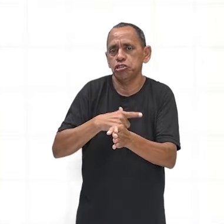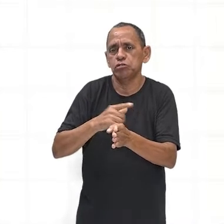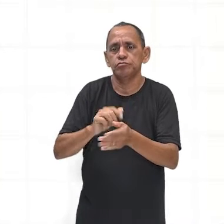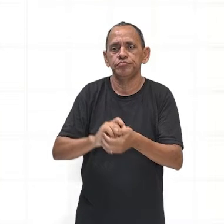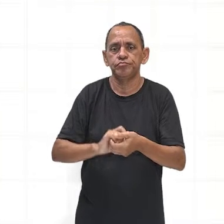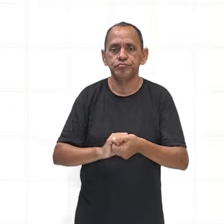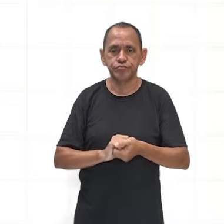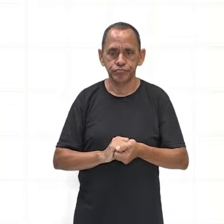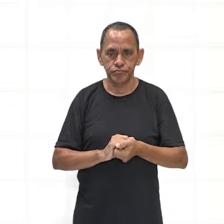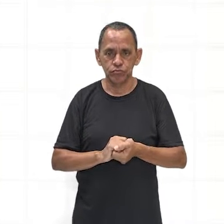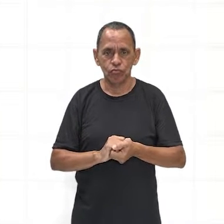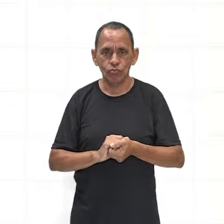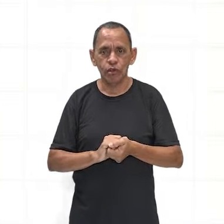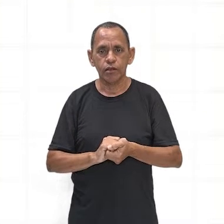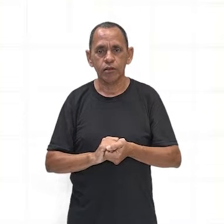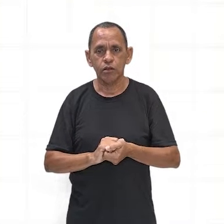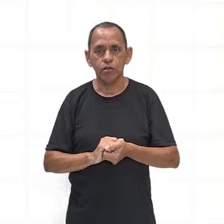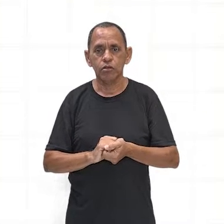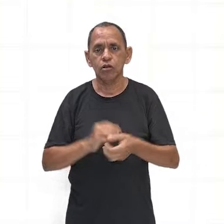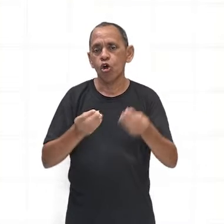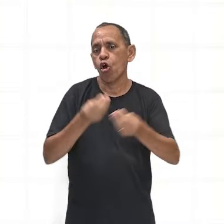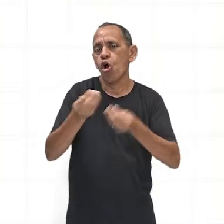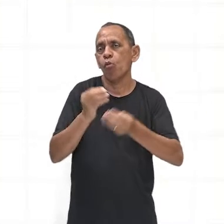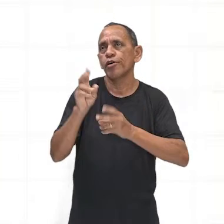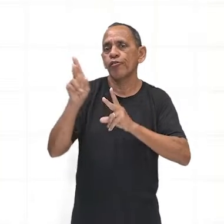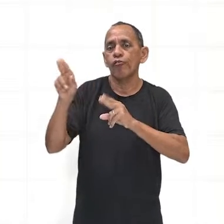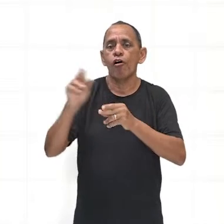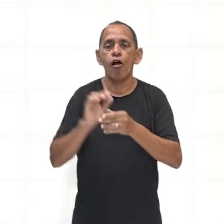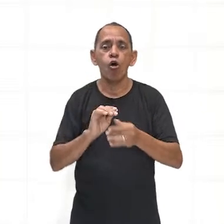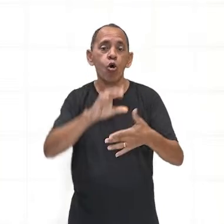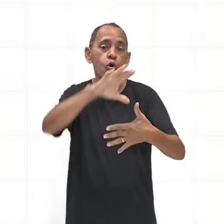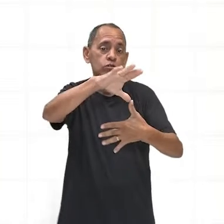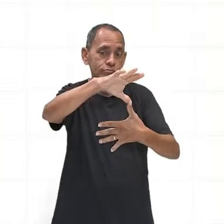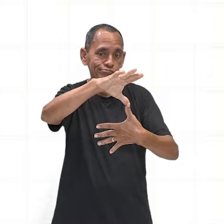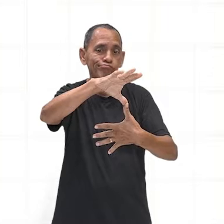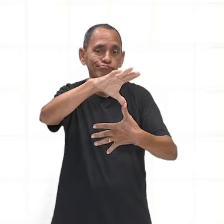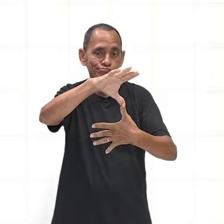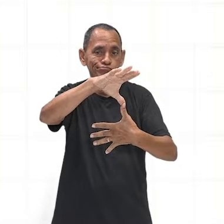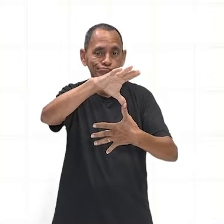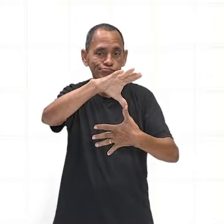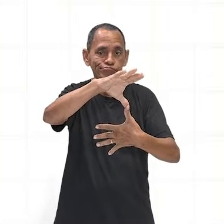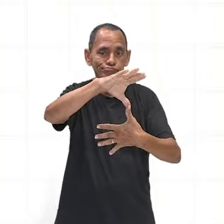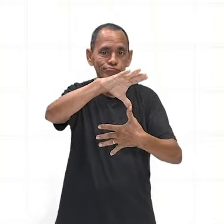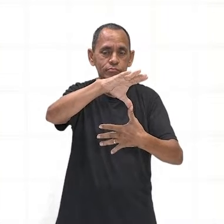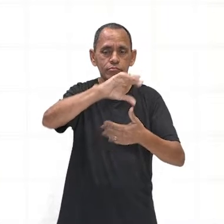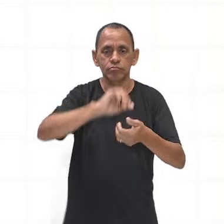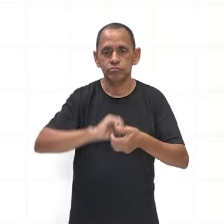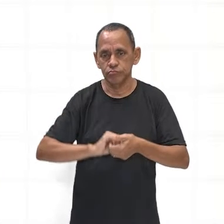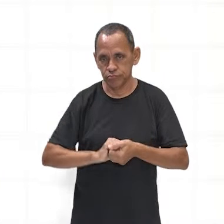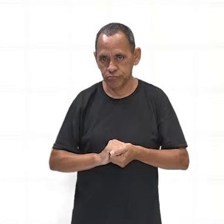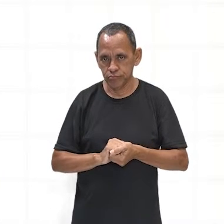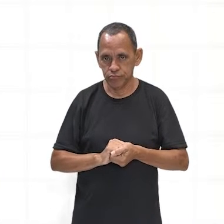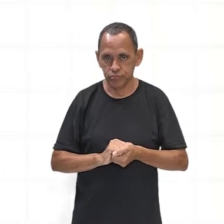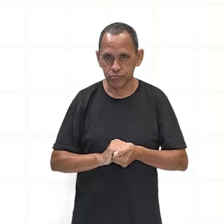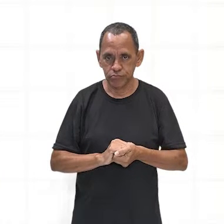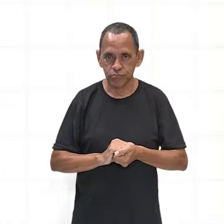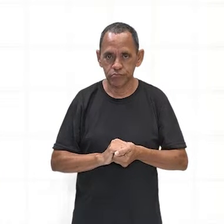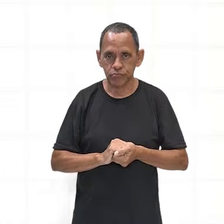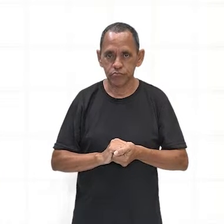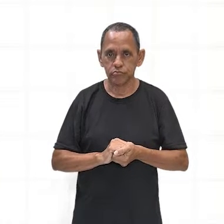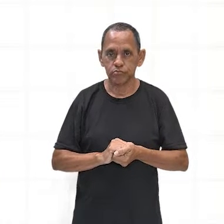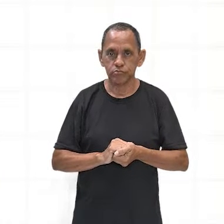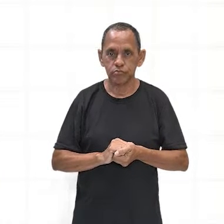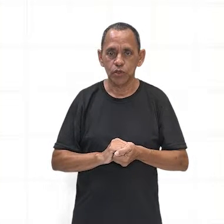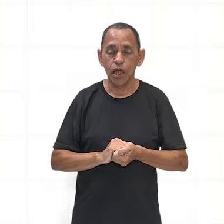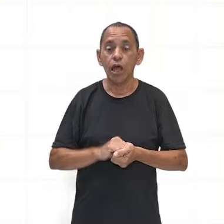América, do continente americano, né? Aqui dessa região da Mesoamérica, tá? Então, a gente vai ver que de vez em quando eles entravam